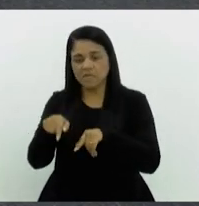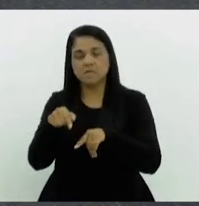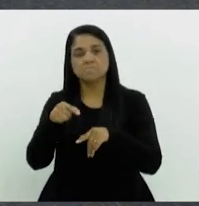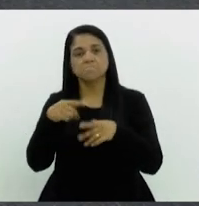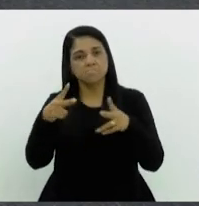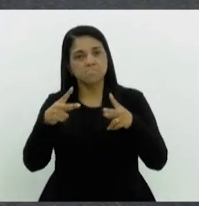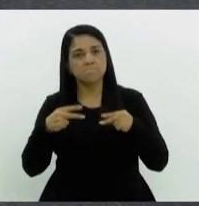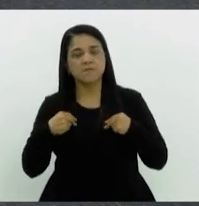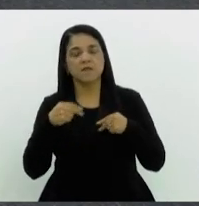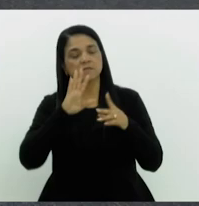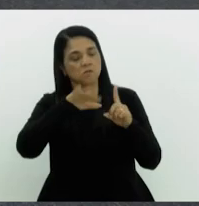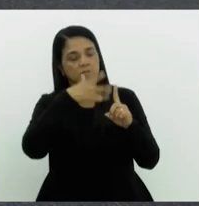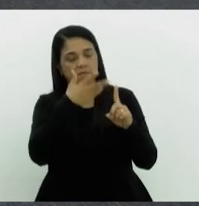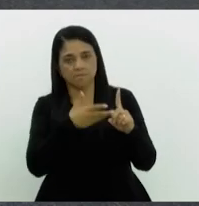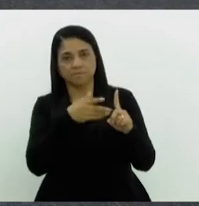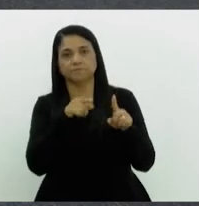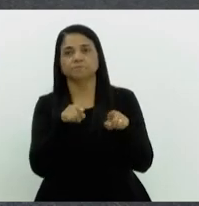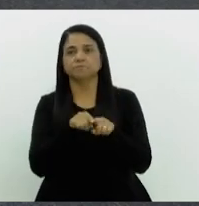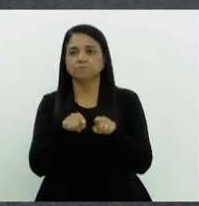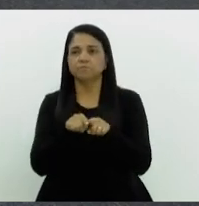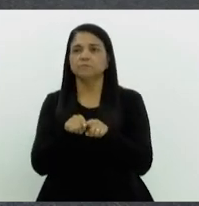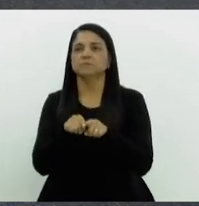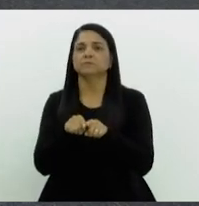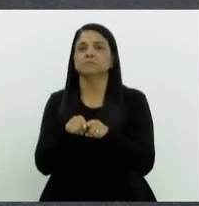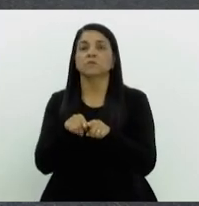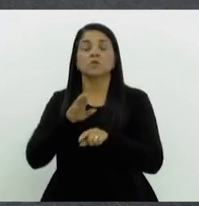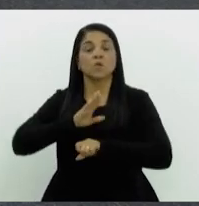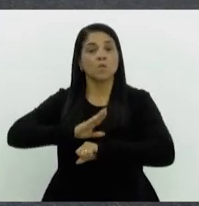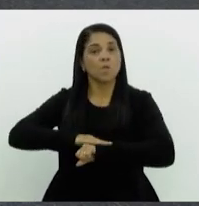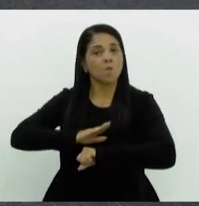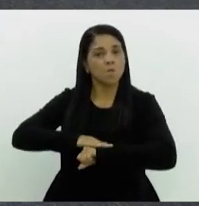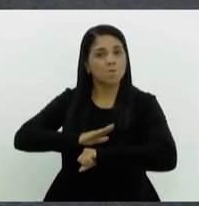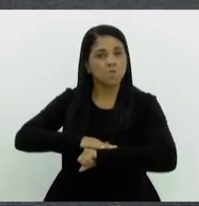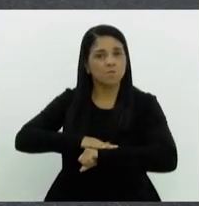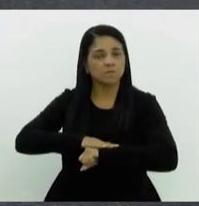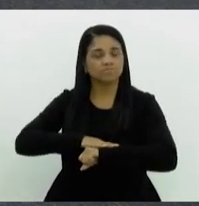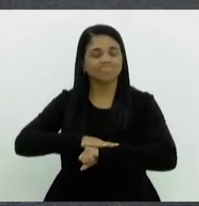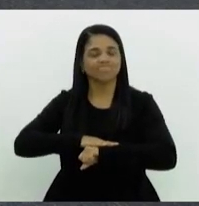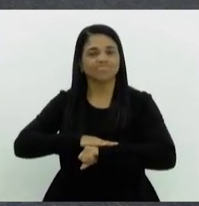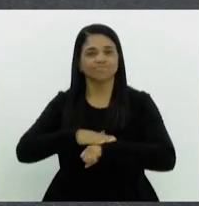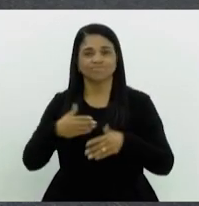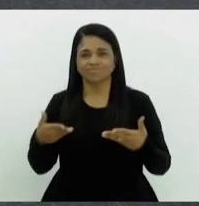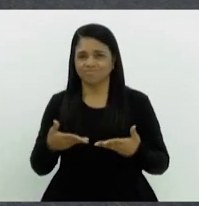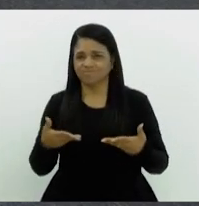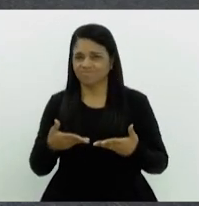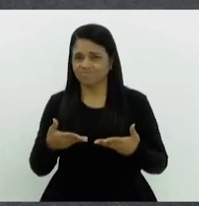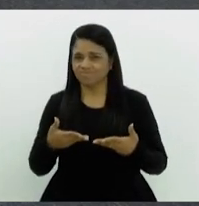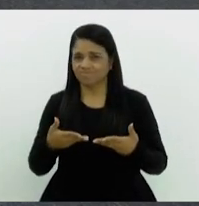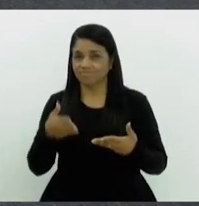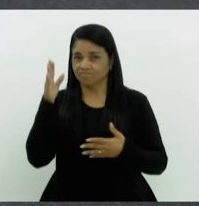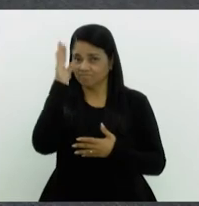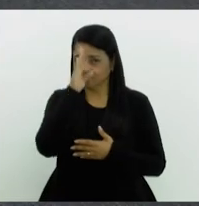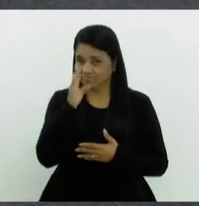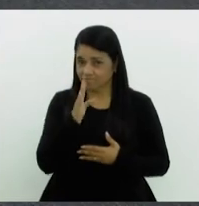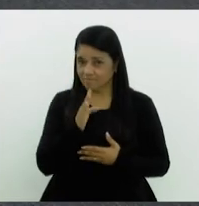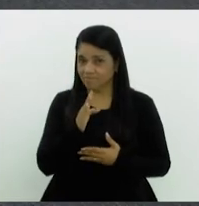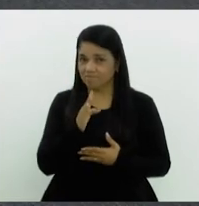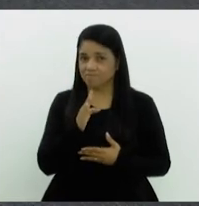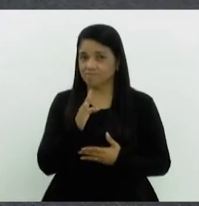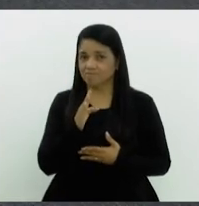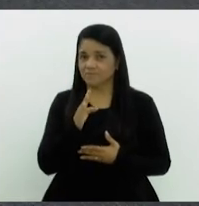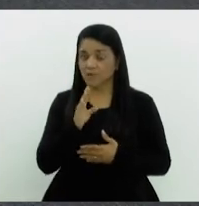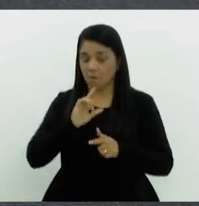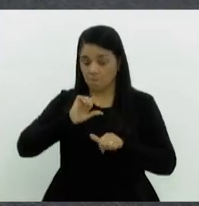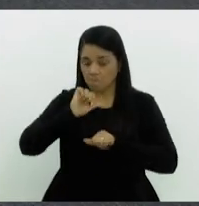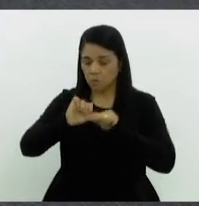ser homenageado. E mais ainda, no momento que nós estamos vendo que não caiu a ficha ainda da